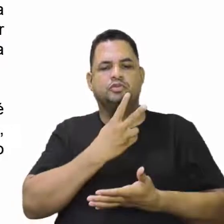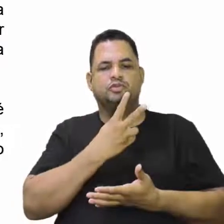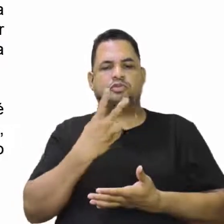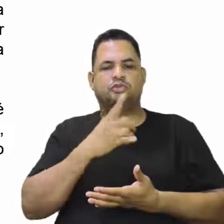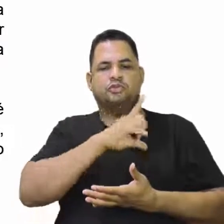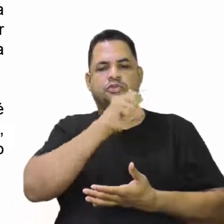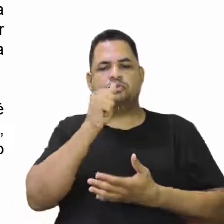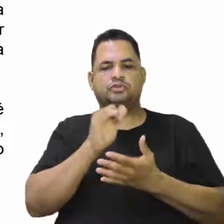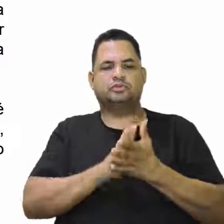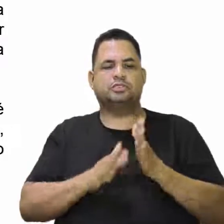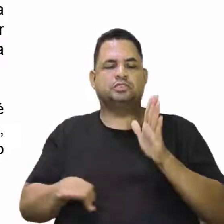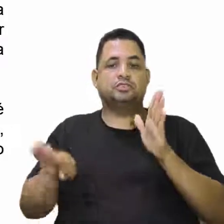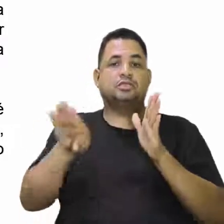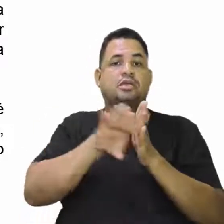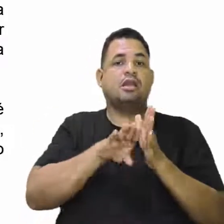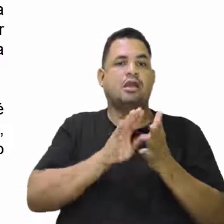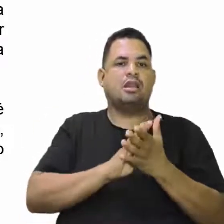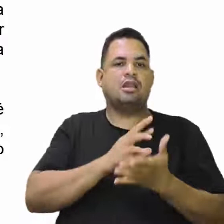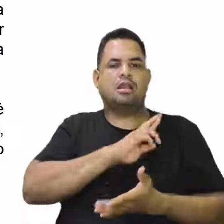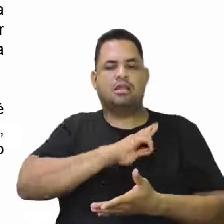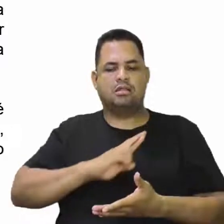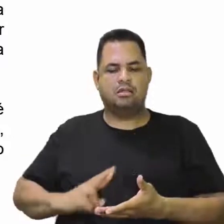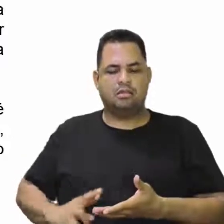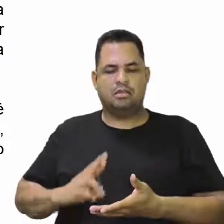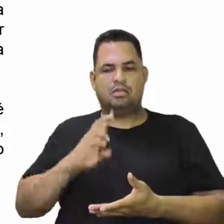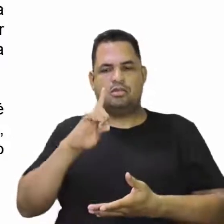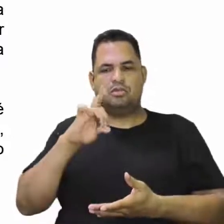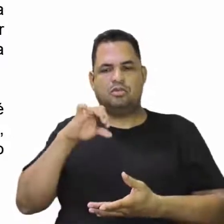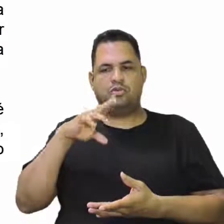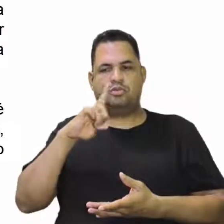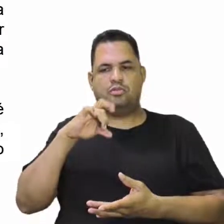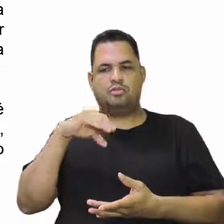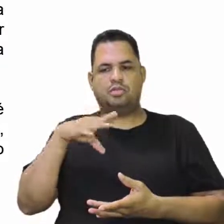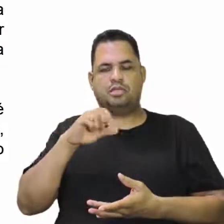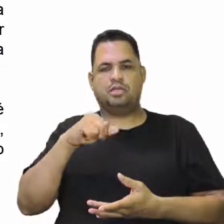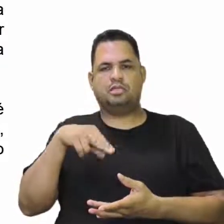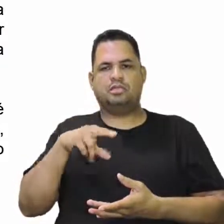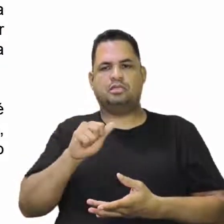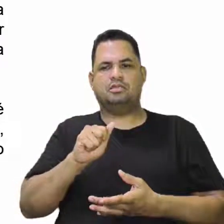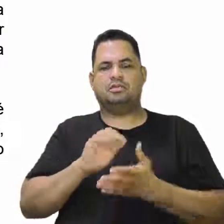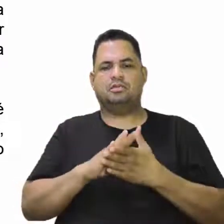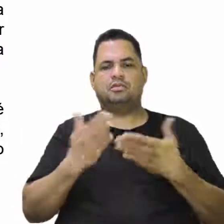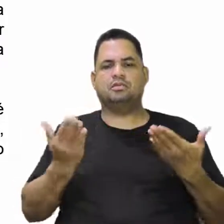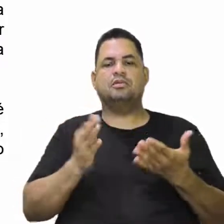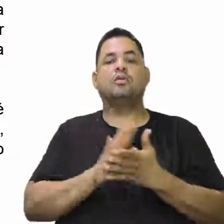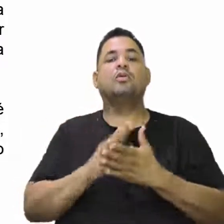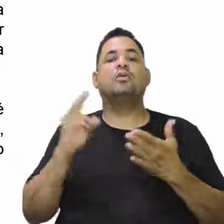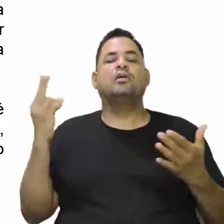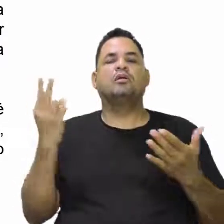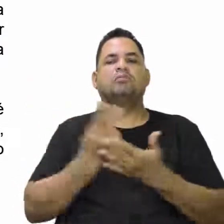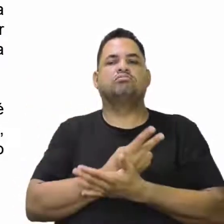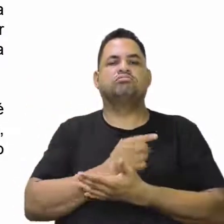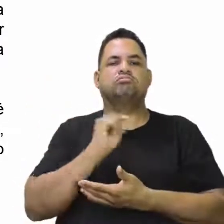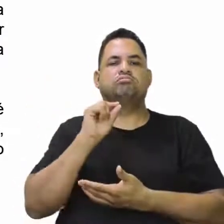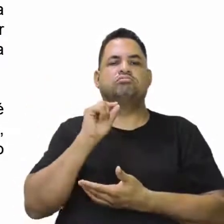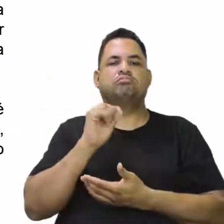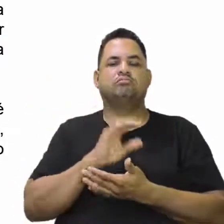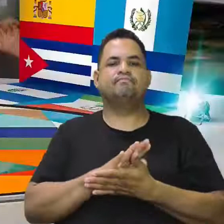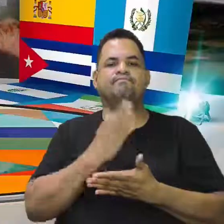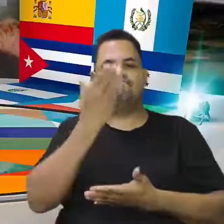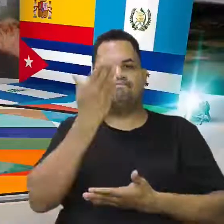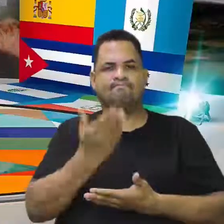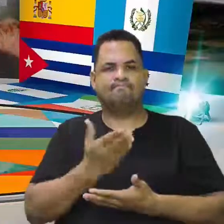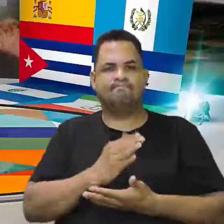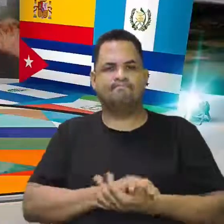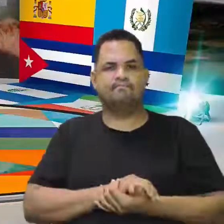para chegar lá, caso você queira visitar a querida República Dominicana. O que acontece, galera? Você vai chegar